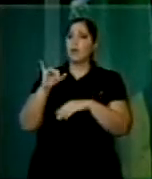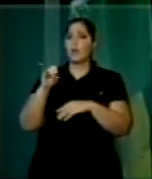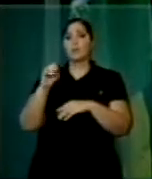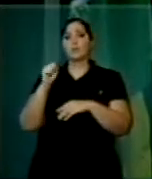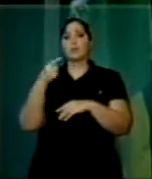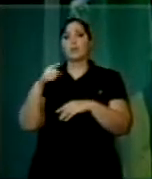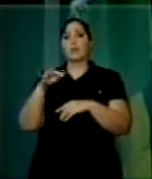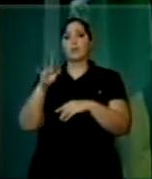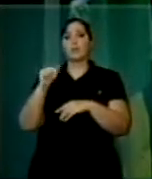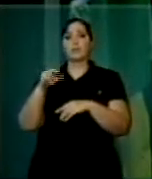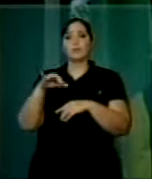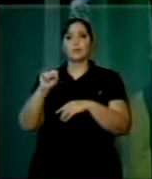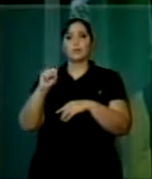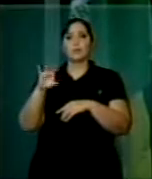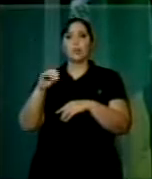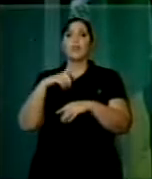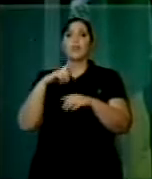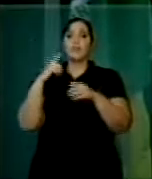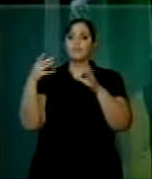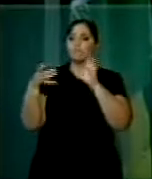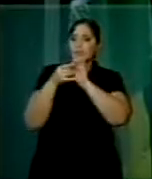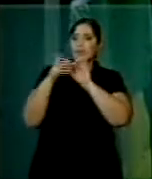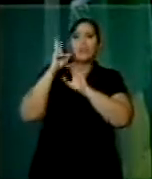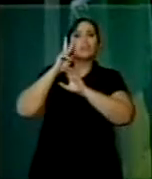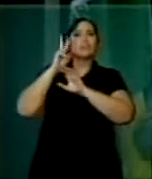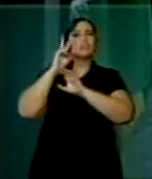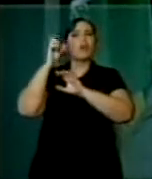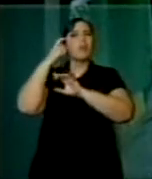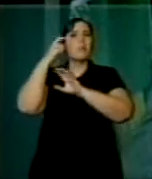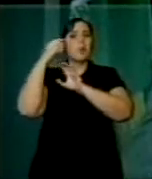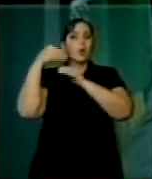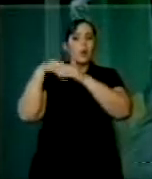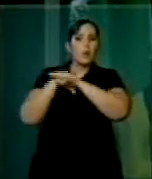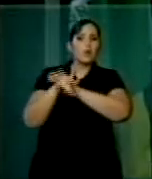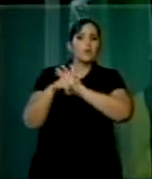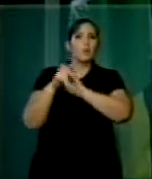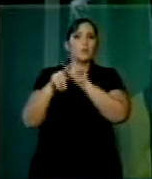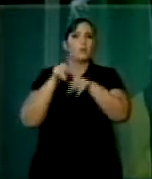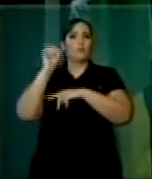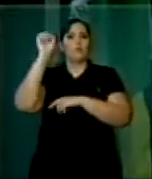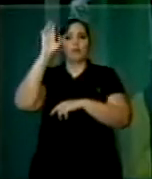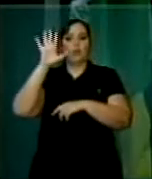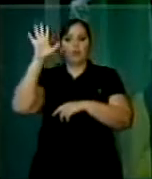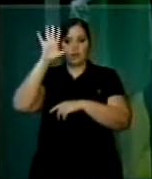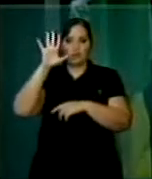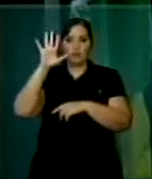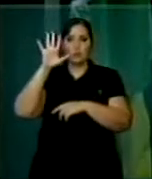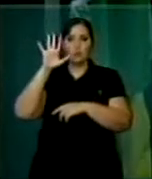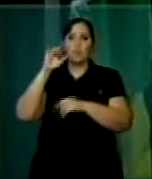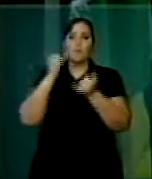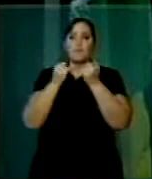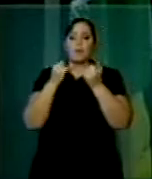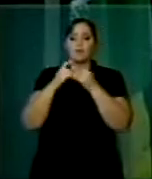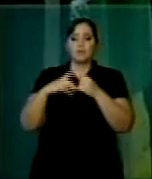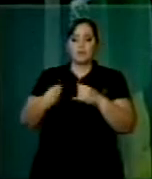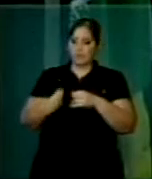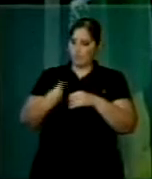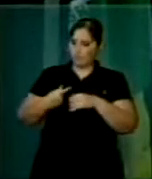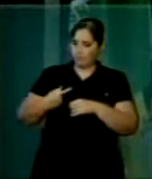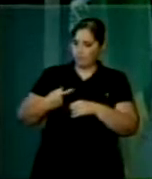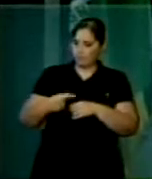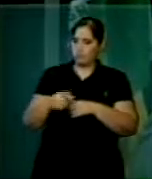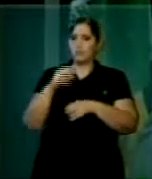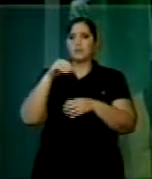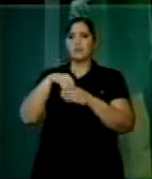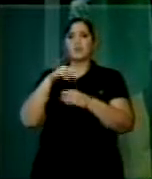uma vinculação histórica e uma memória guardada para o povo nordestino. Foi imortalizada nos baiões